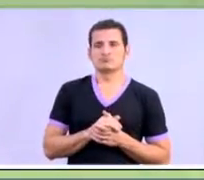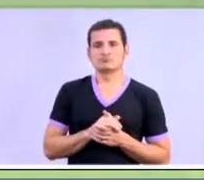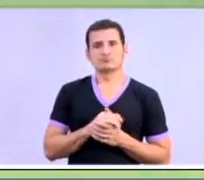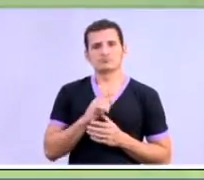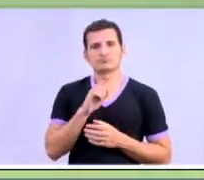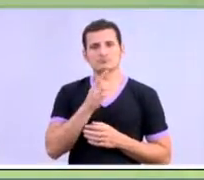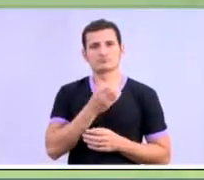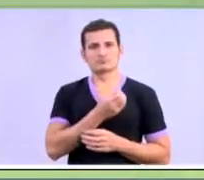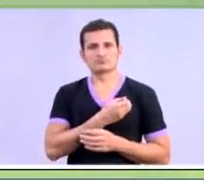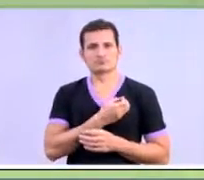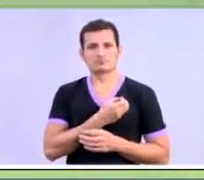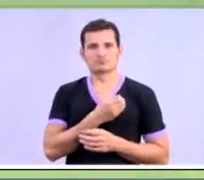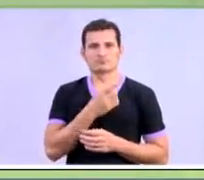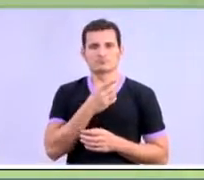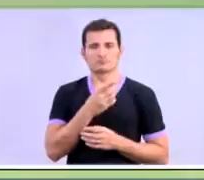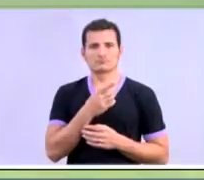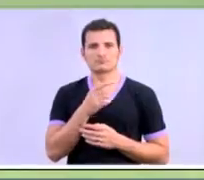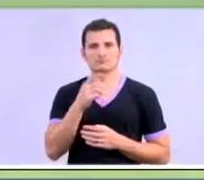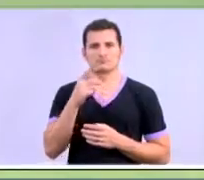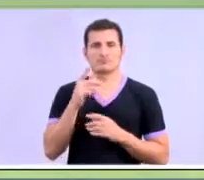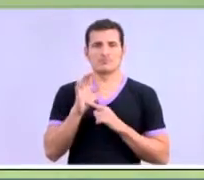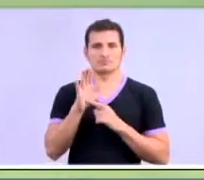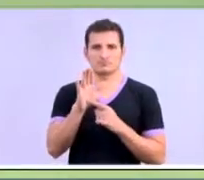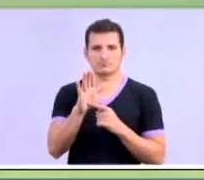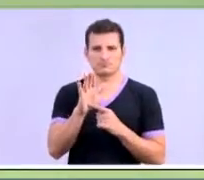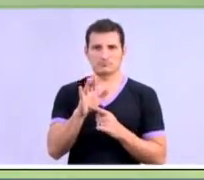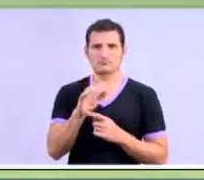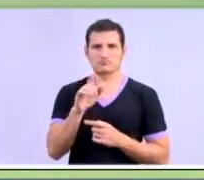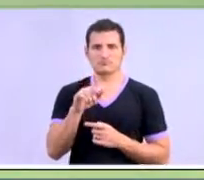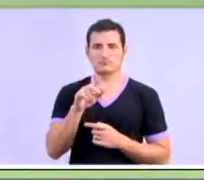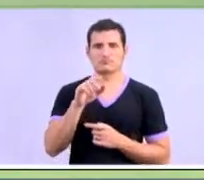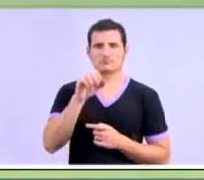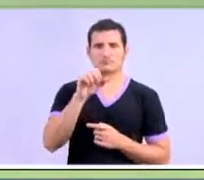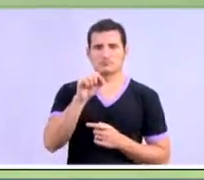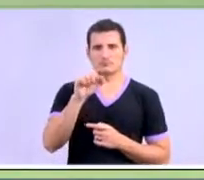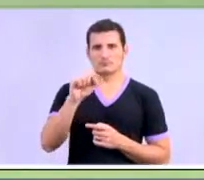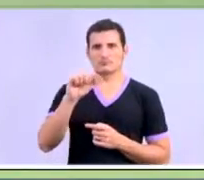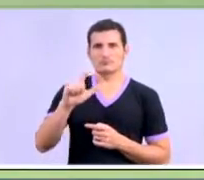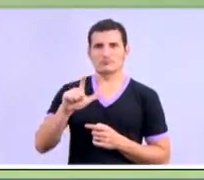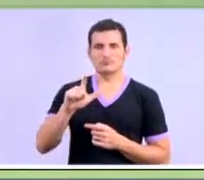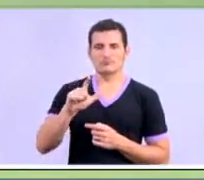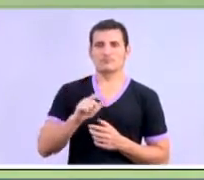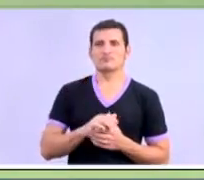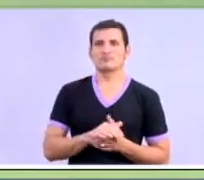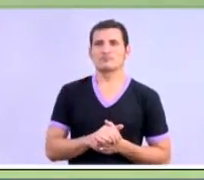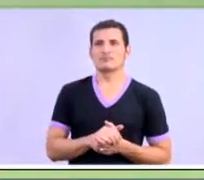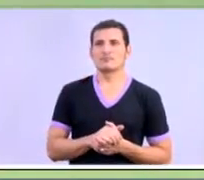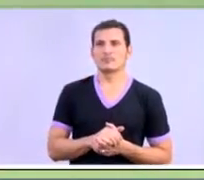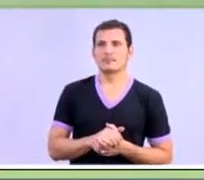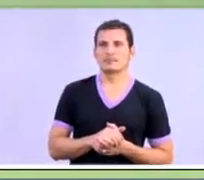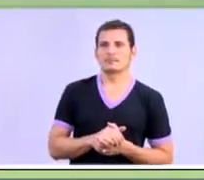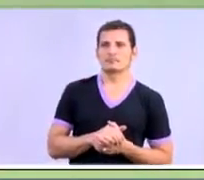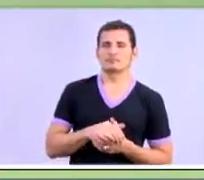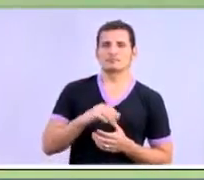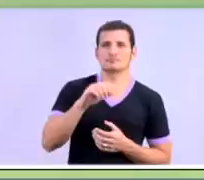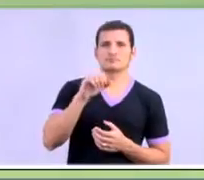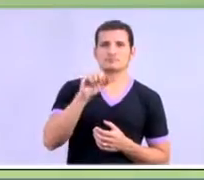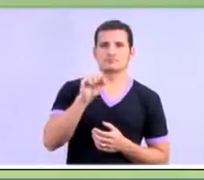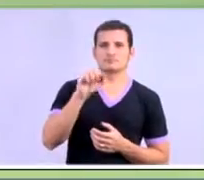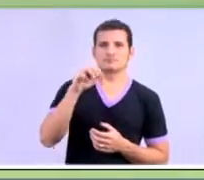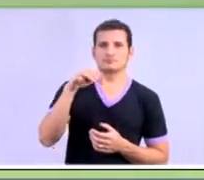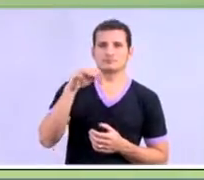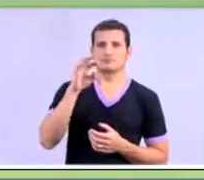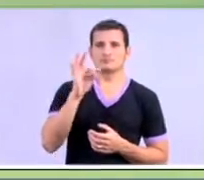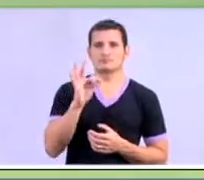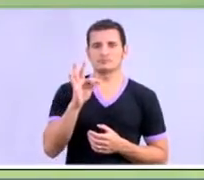protocolo da camada de apresentação, que no caso era o SSL. E, por exemplo, o SMTP,